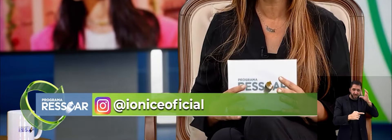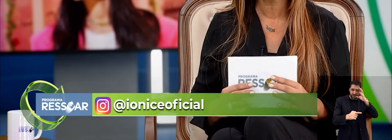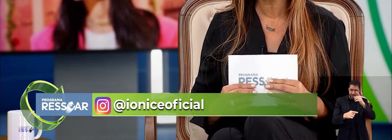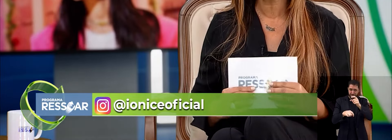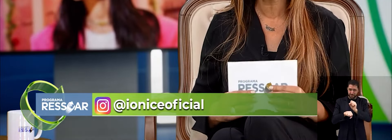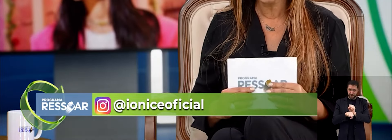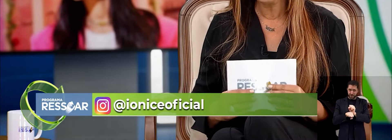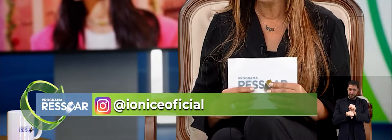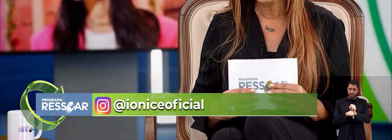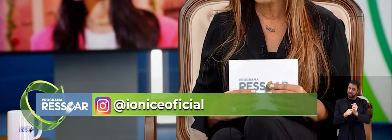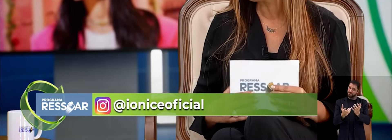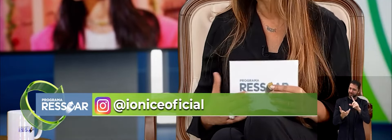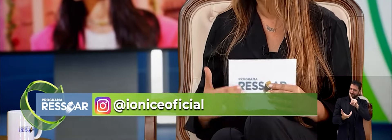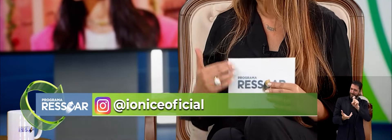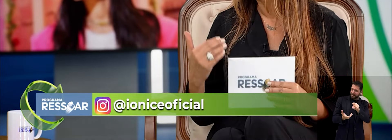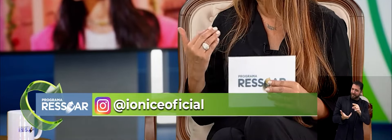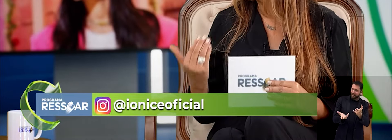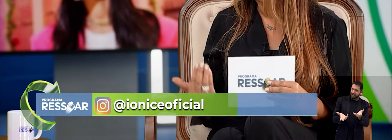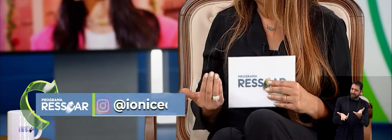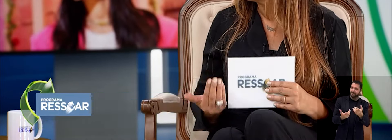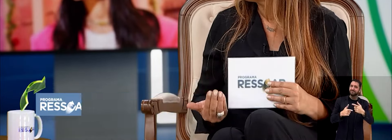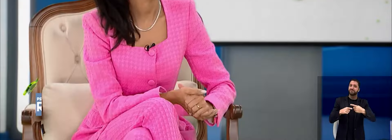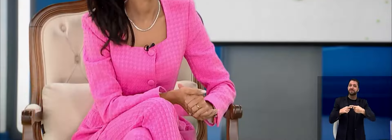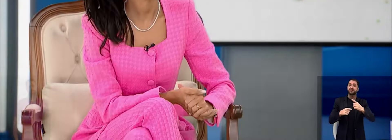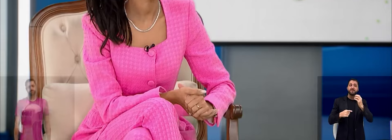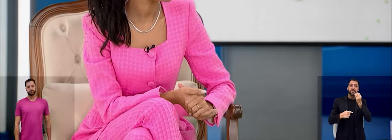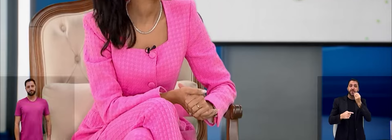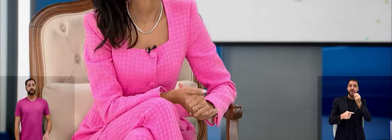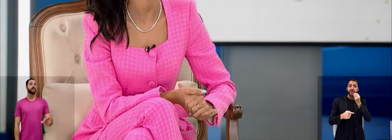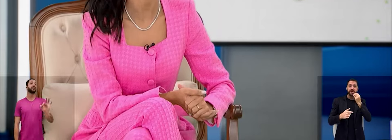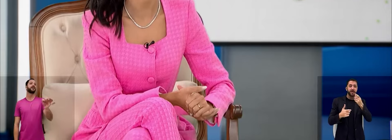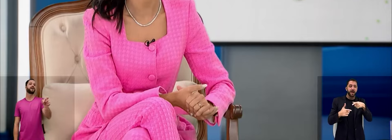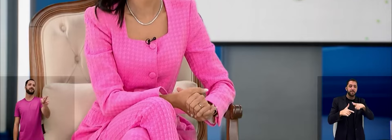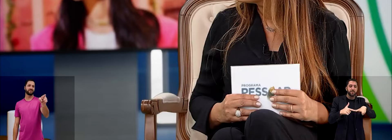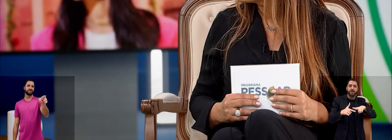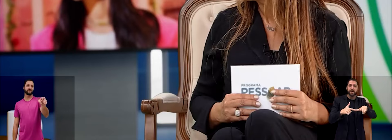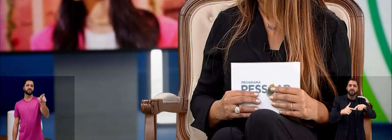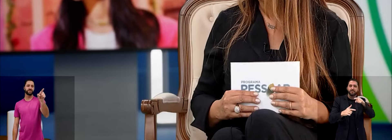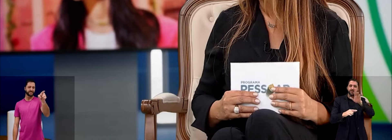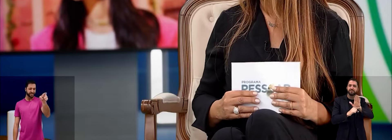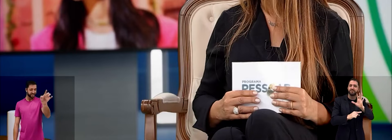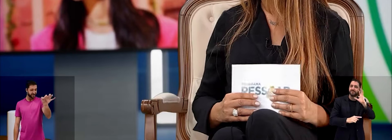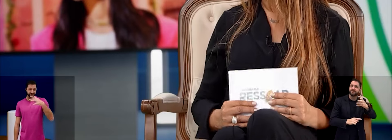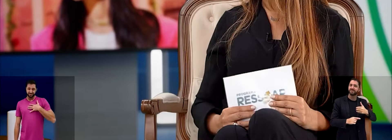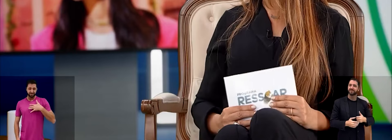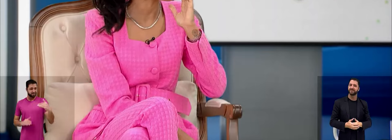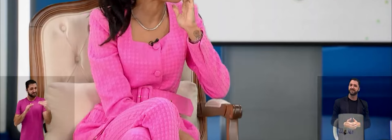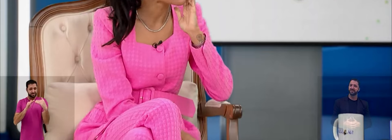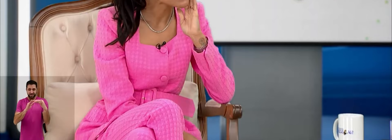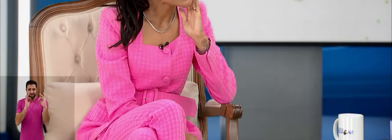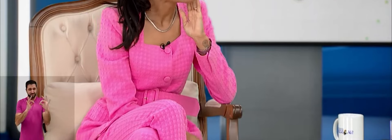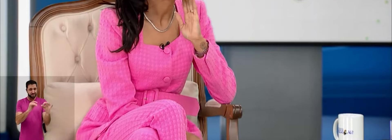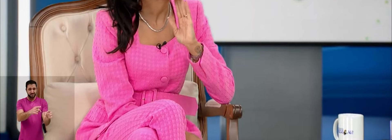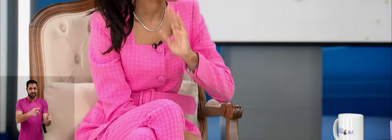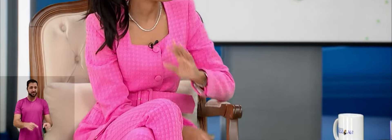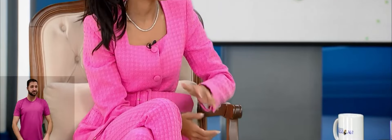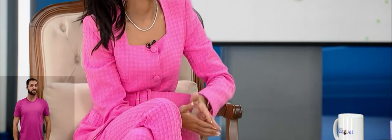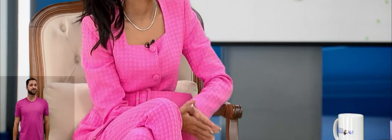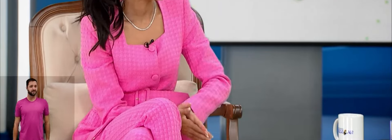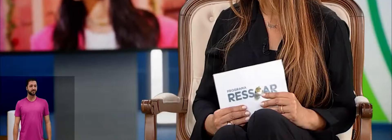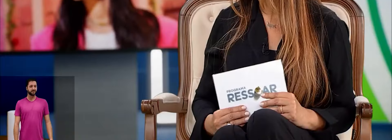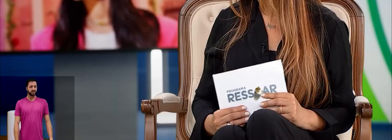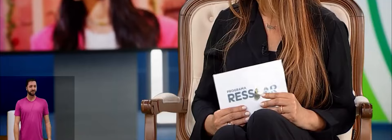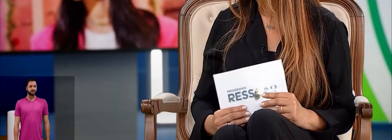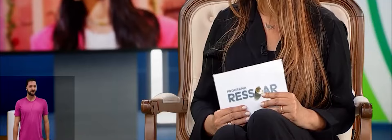alguns problemas que chegam para você? Porque as oportunidades chegam através de problemas. Nossa, eu defendo muito isso. Eu